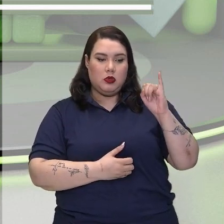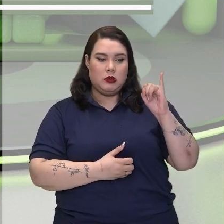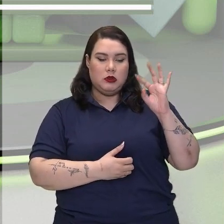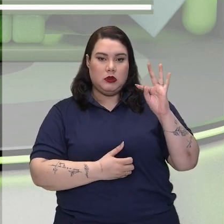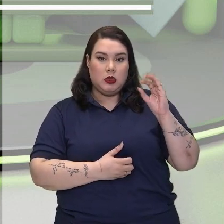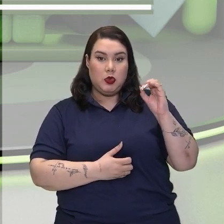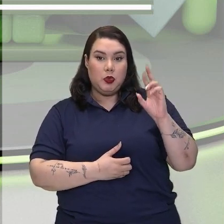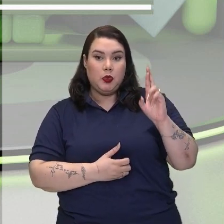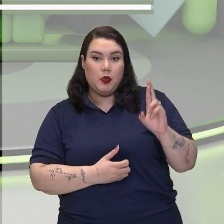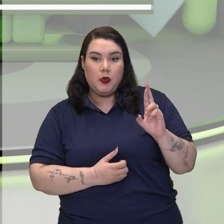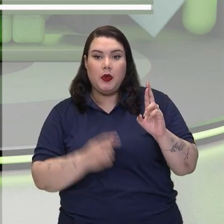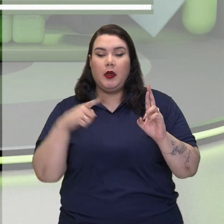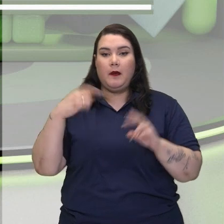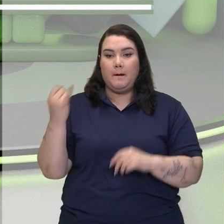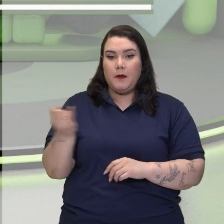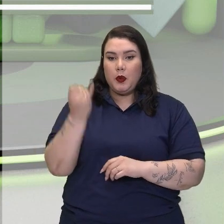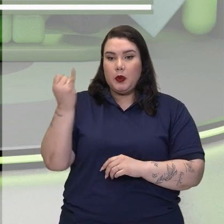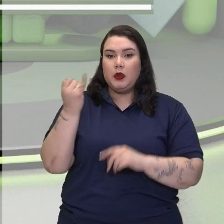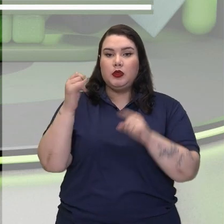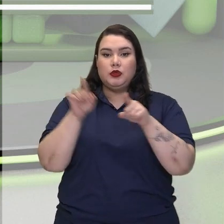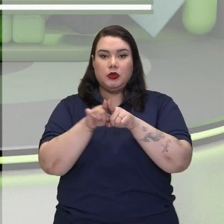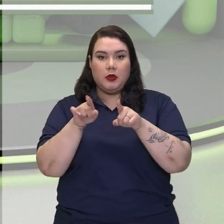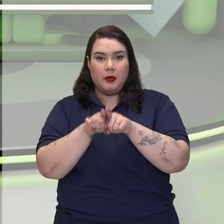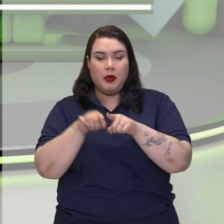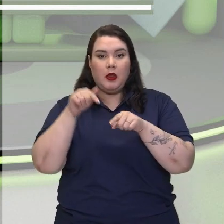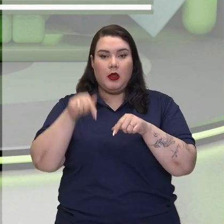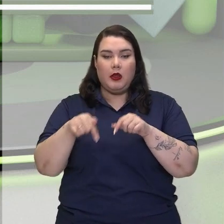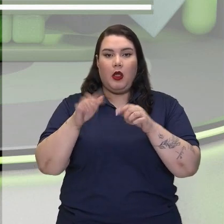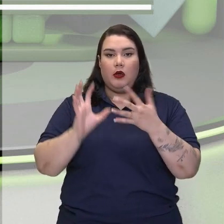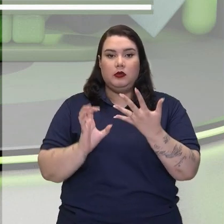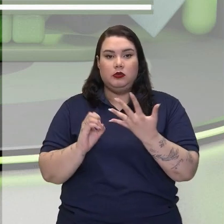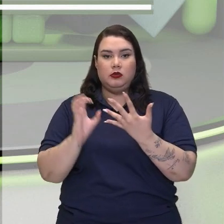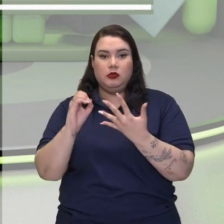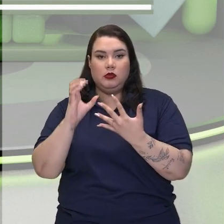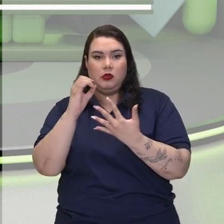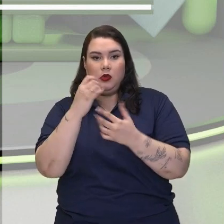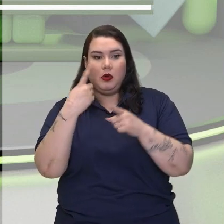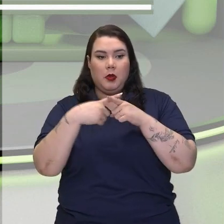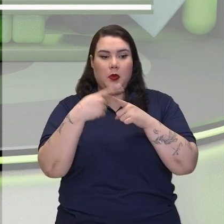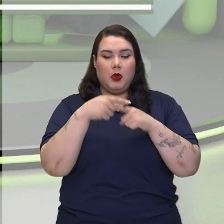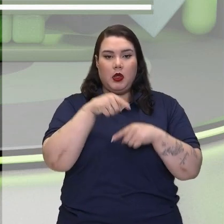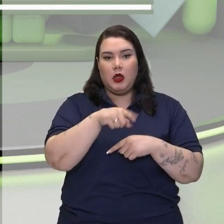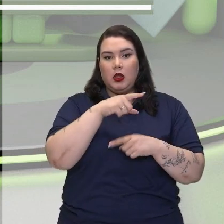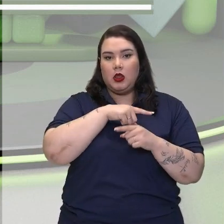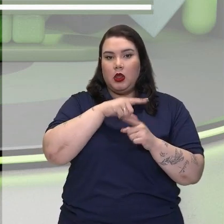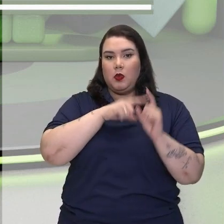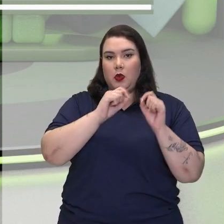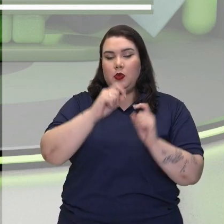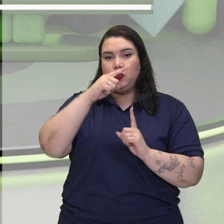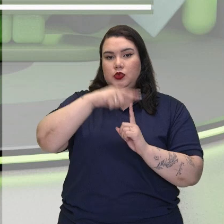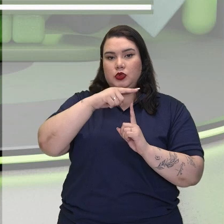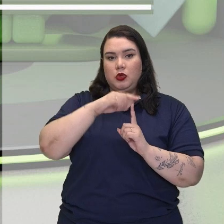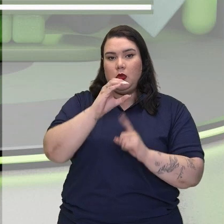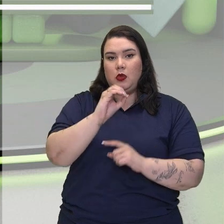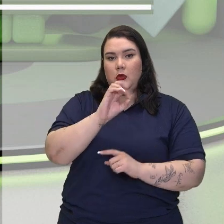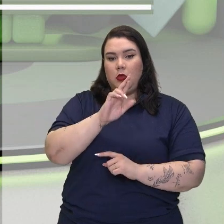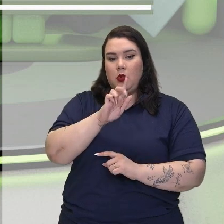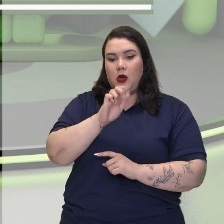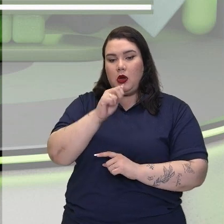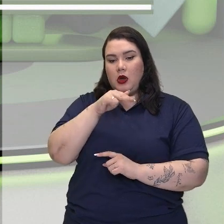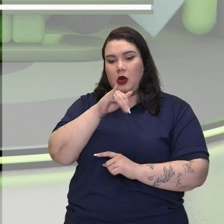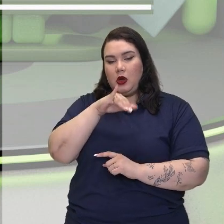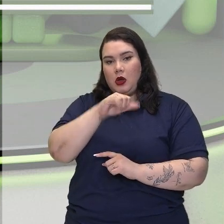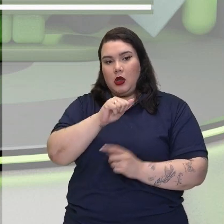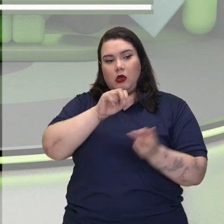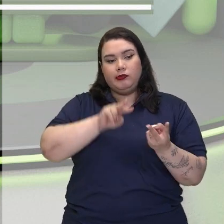são importantíssimos também na cadeia alimentar, porque ele vai pegar aquela matéria orgânica e vai decompor em matéria